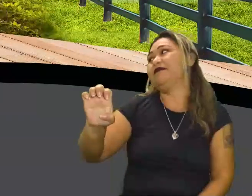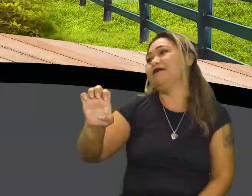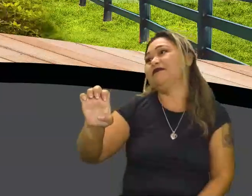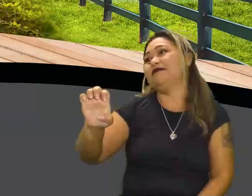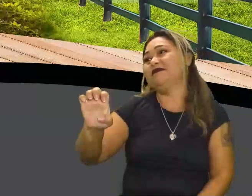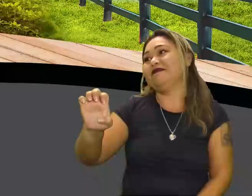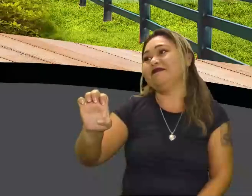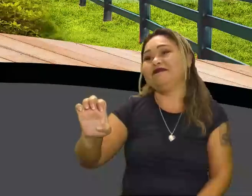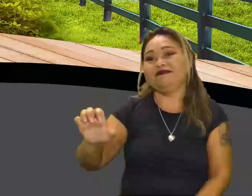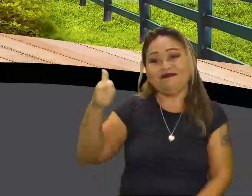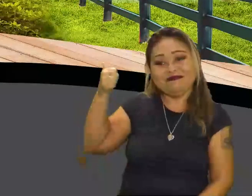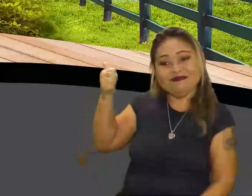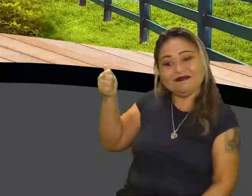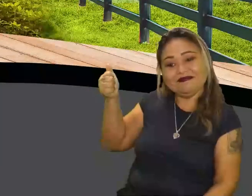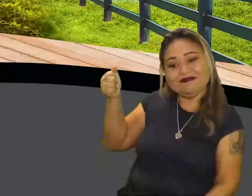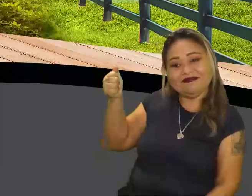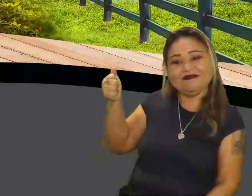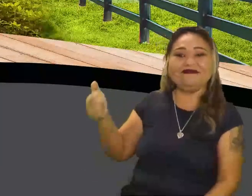Palatabilidade. É nóis!